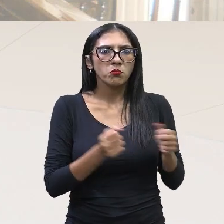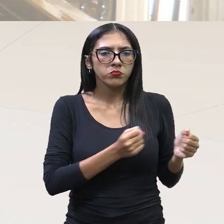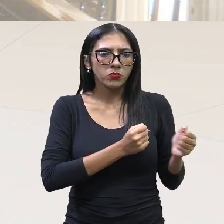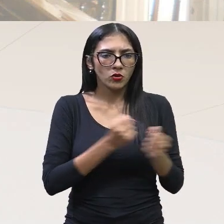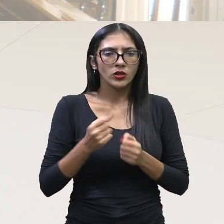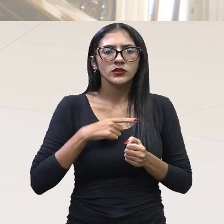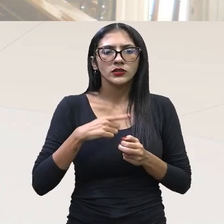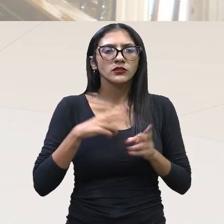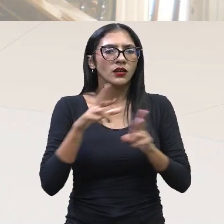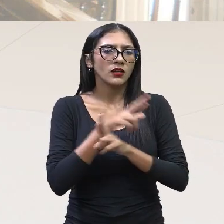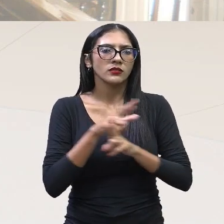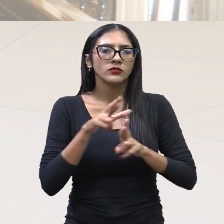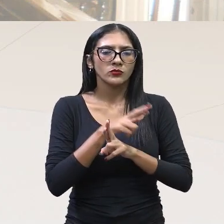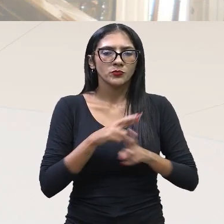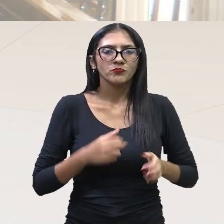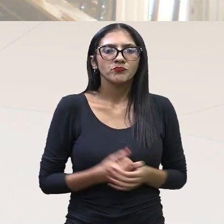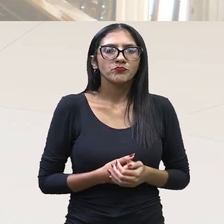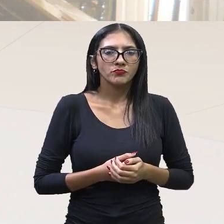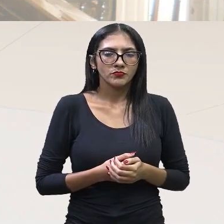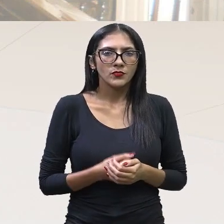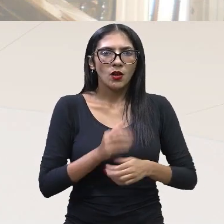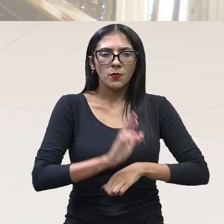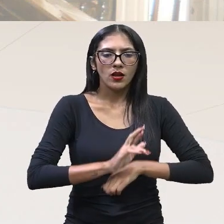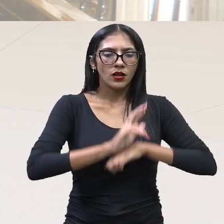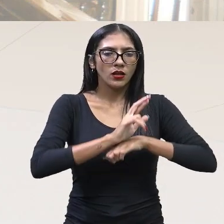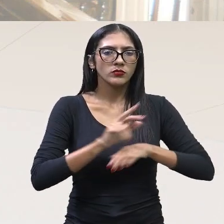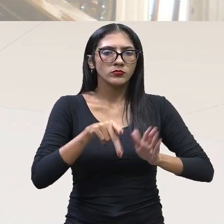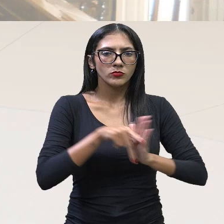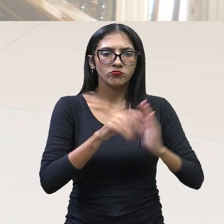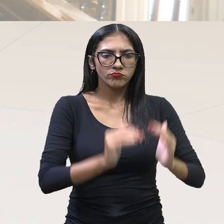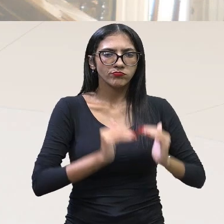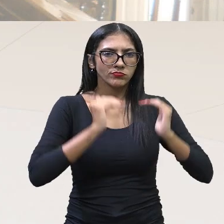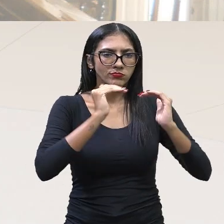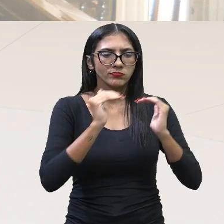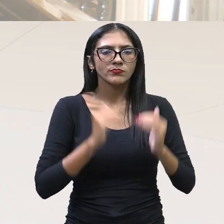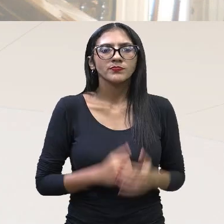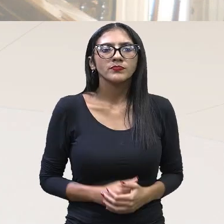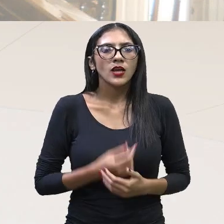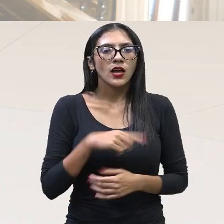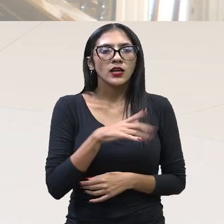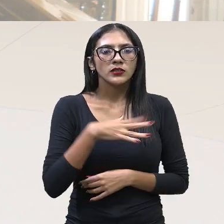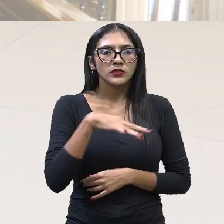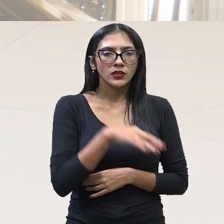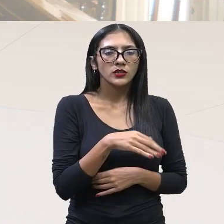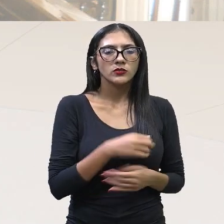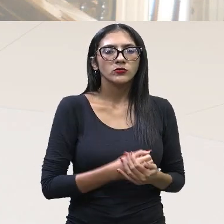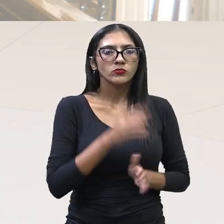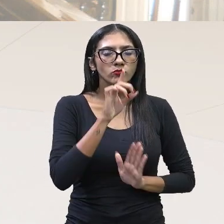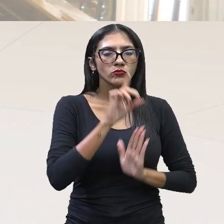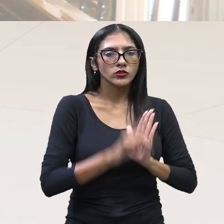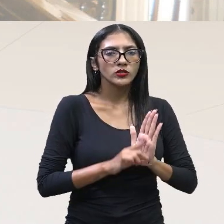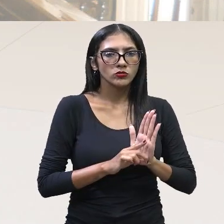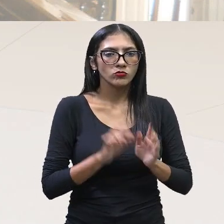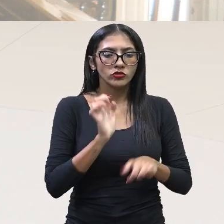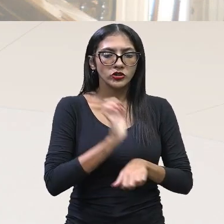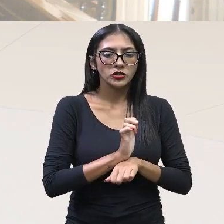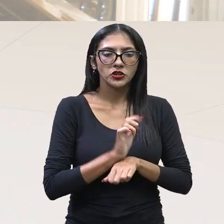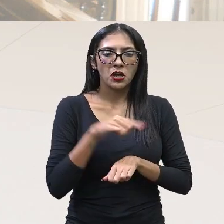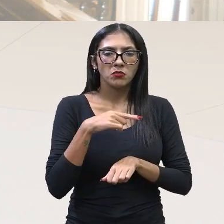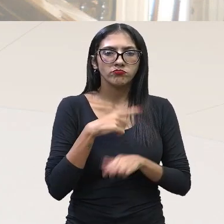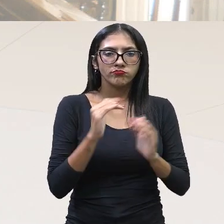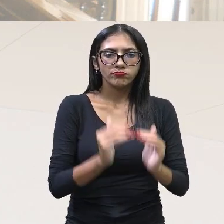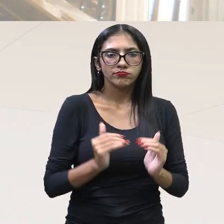dessa nação, ok? A representação do poder mais alto, o Estado. Nesse ramo do direito, o Estado está acima do indivíduo,